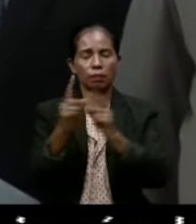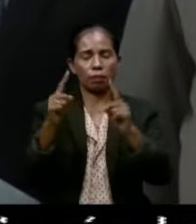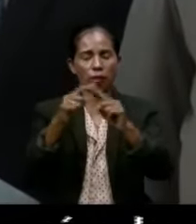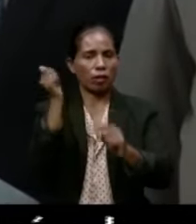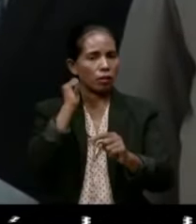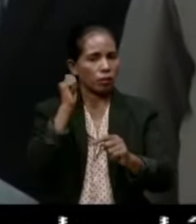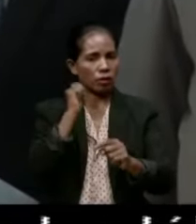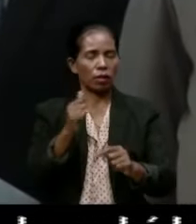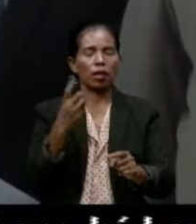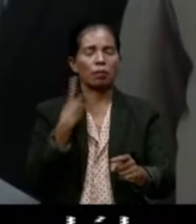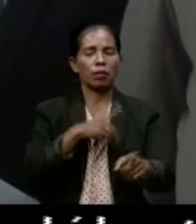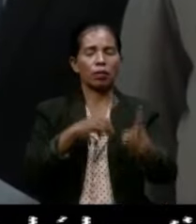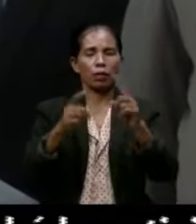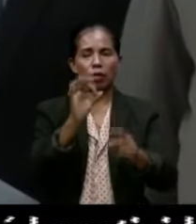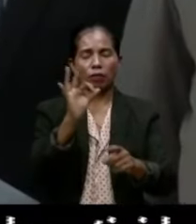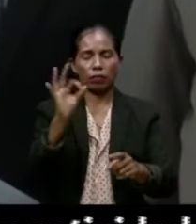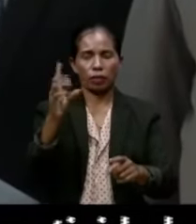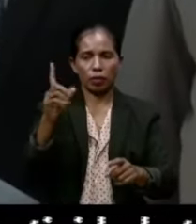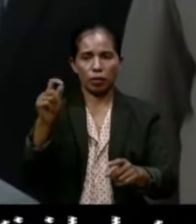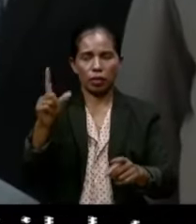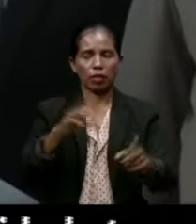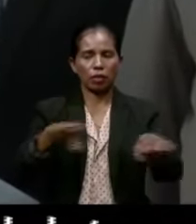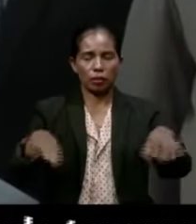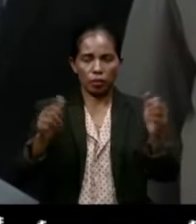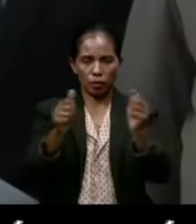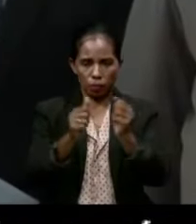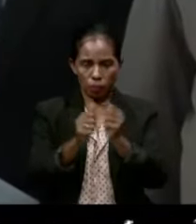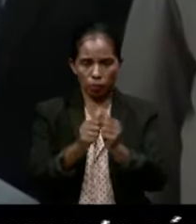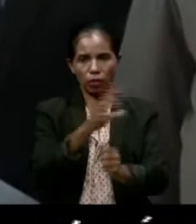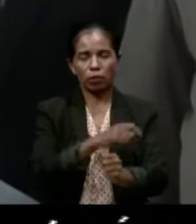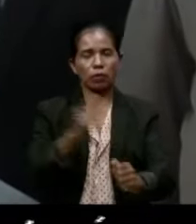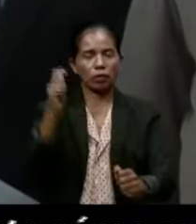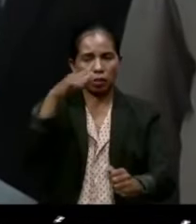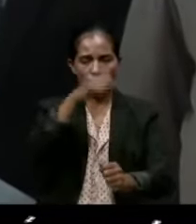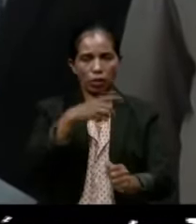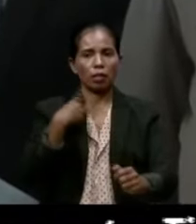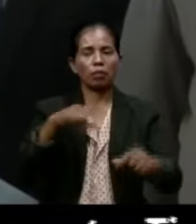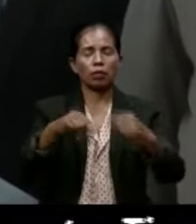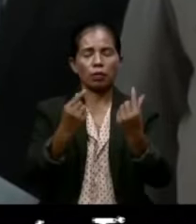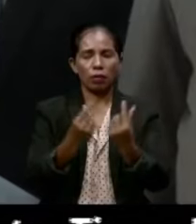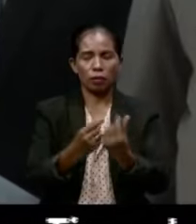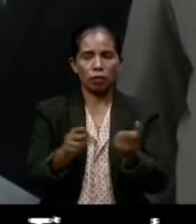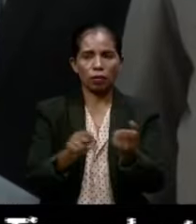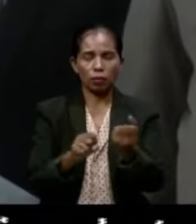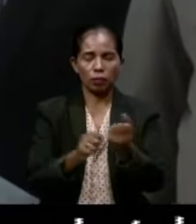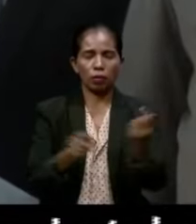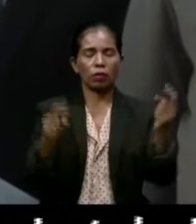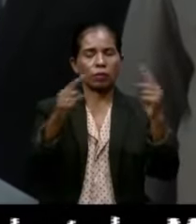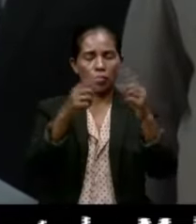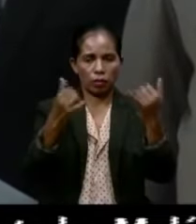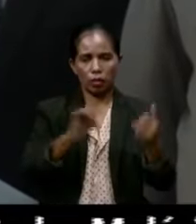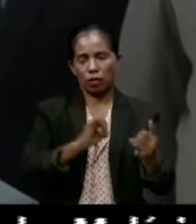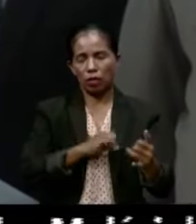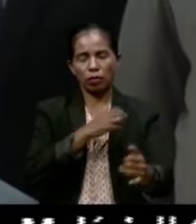no ami colea a tu FFDT e serviço a mutu co Peacekeeping Force, usi Tailândia. Ami grupo ne se suporta ba Idane, hau se